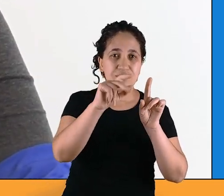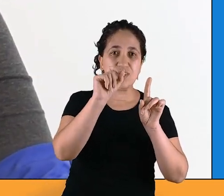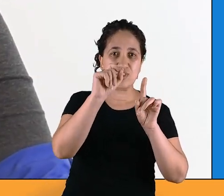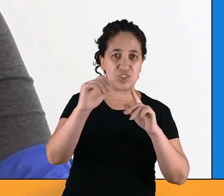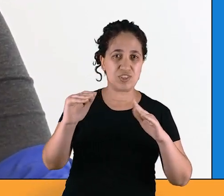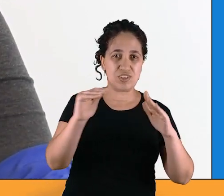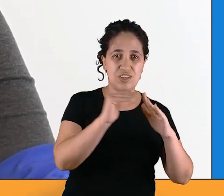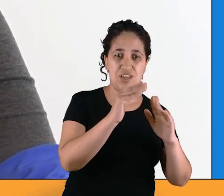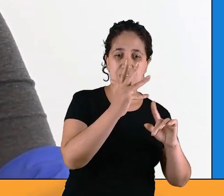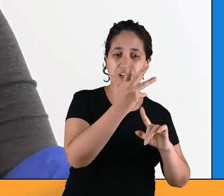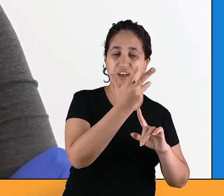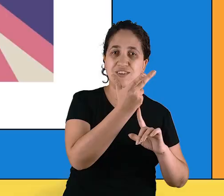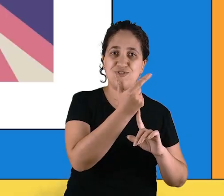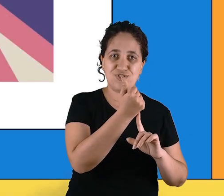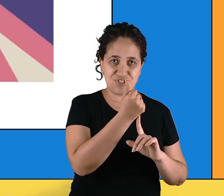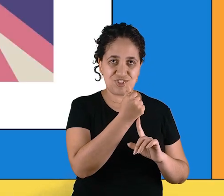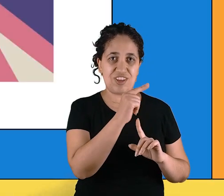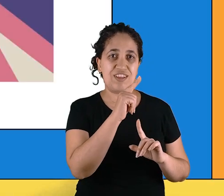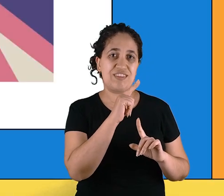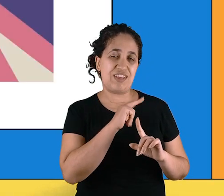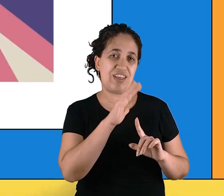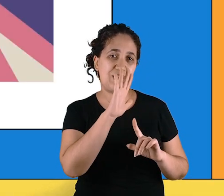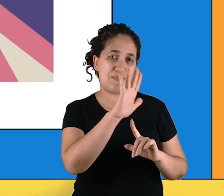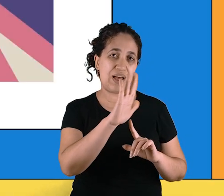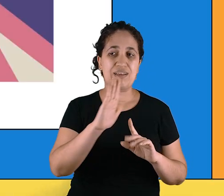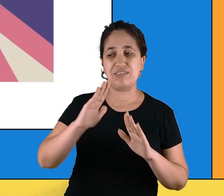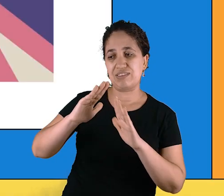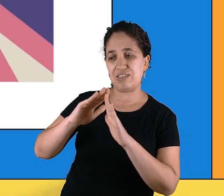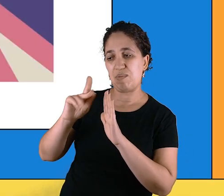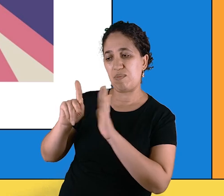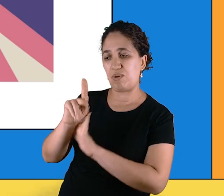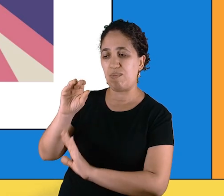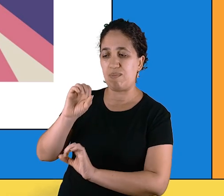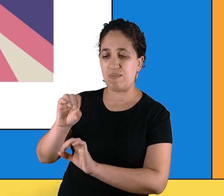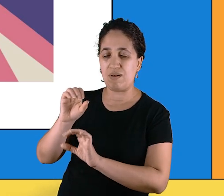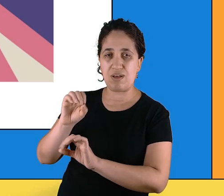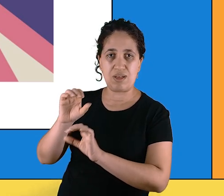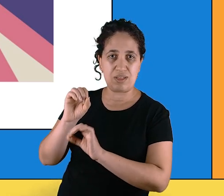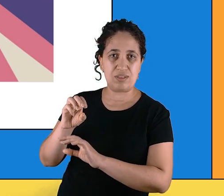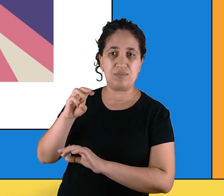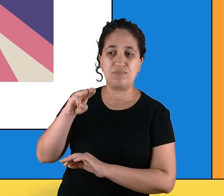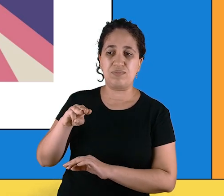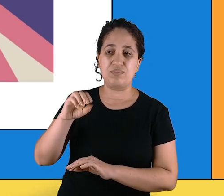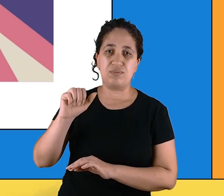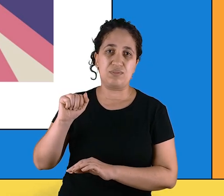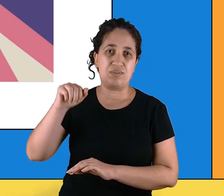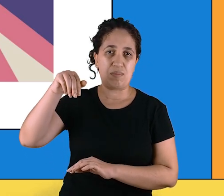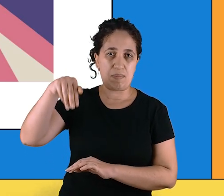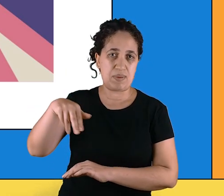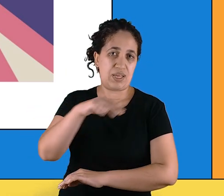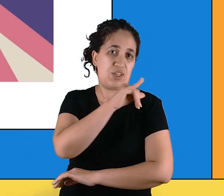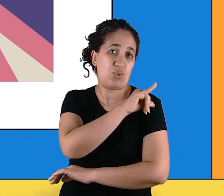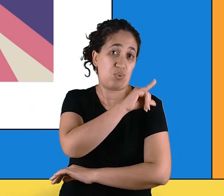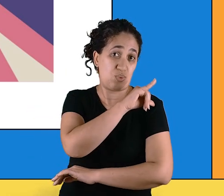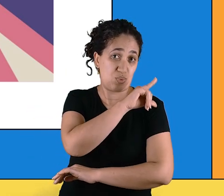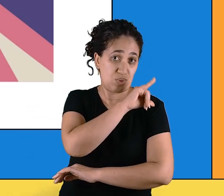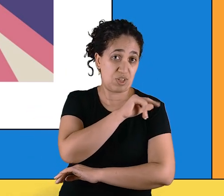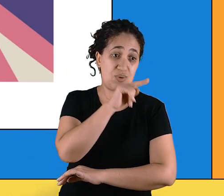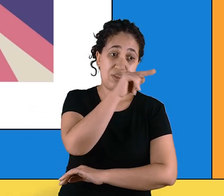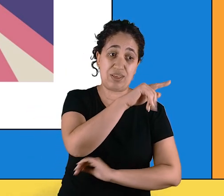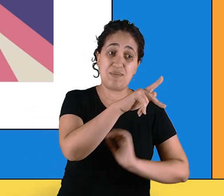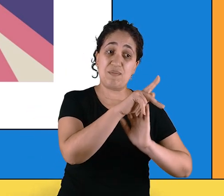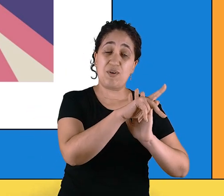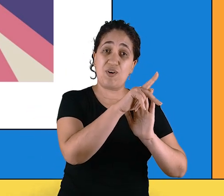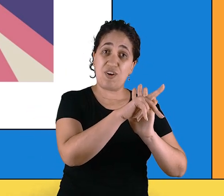das residências artísticas, mas também residências para educadores. Em um slide, participação, né, e representatividade. Do Rio de Janeiro, que tem,